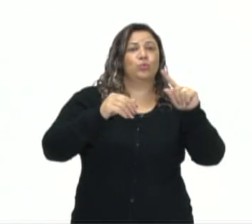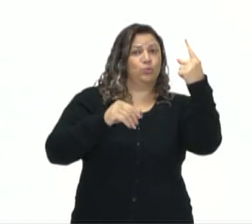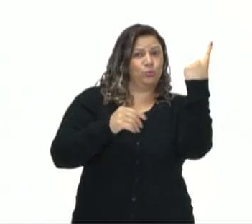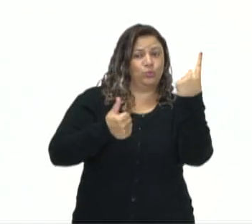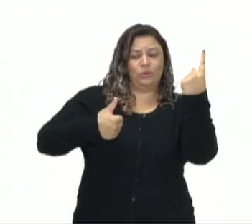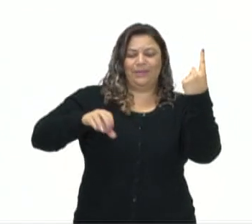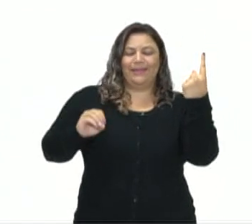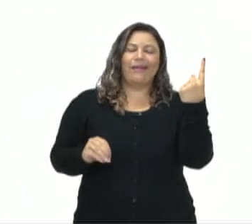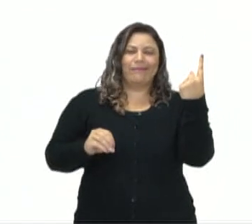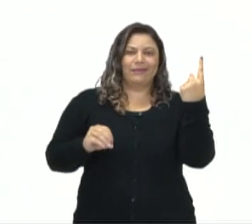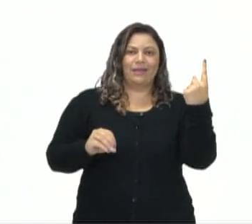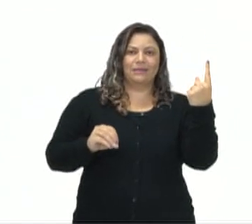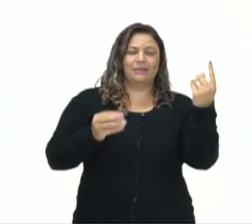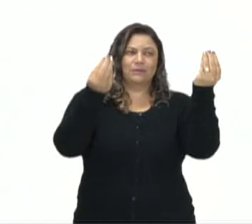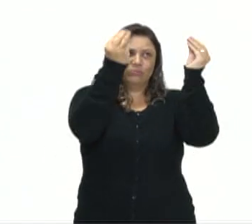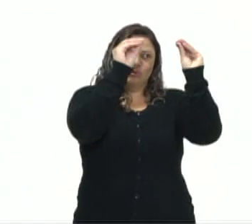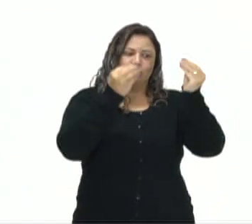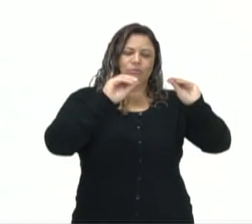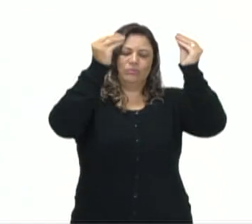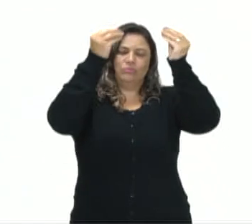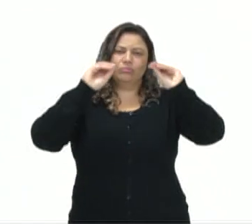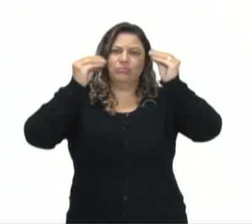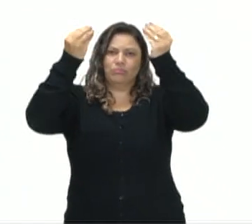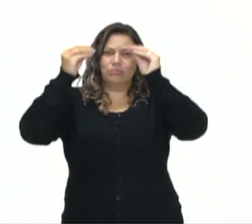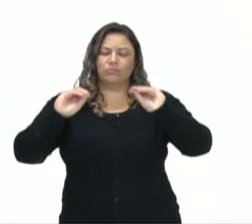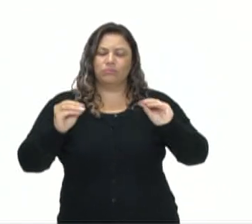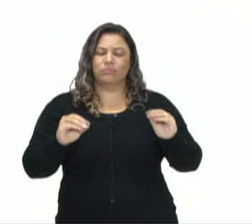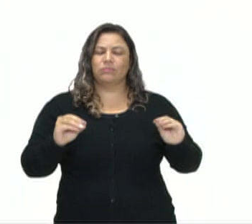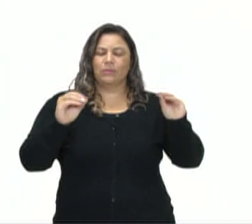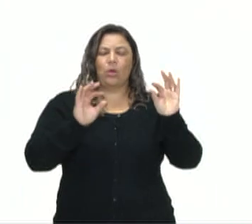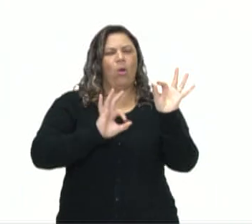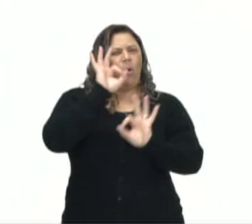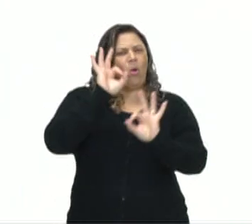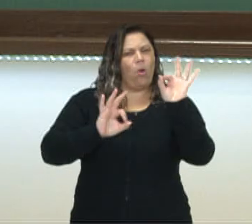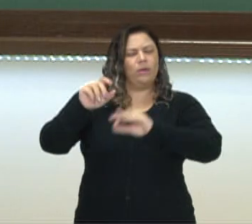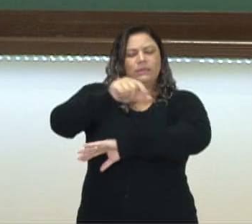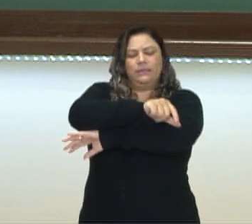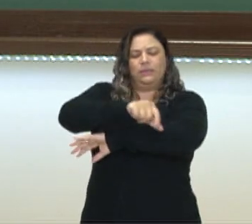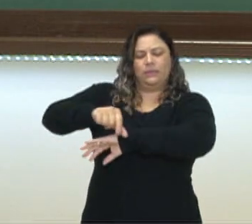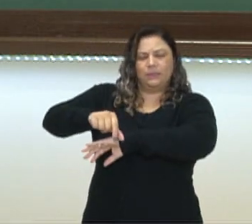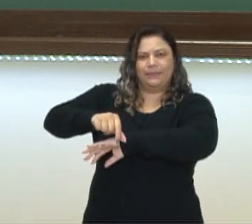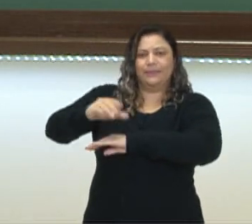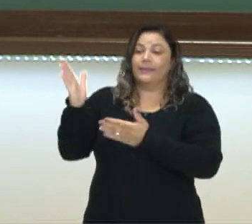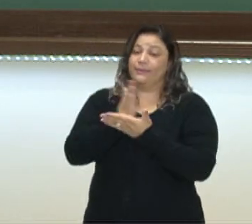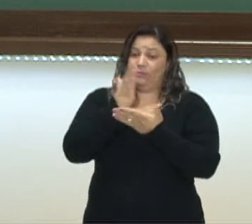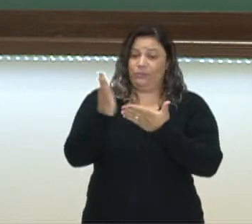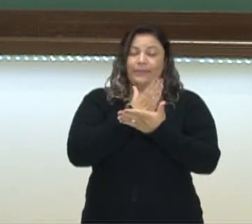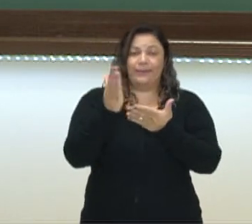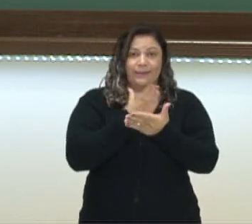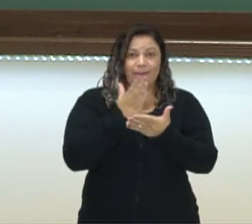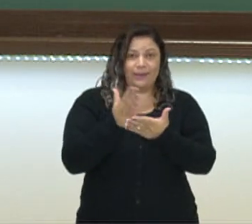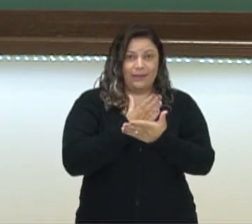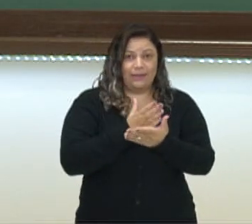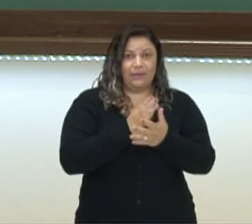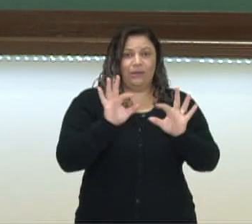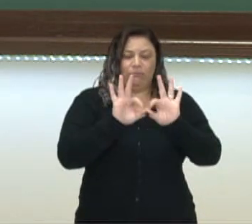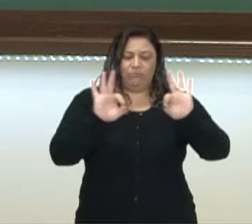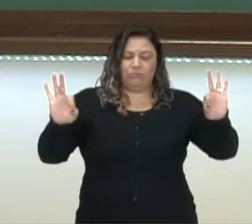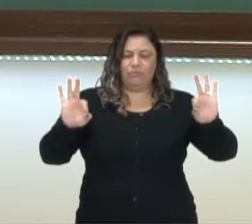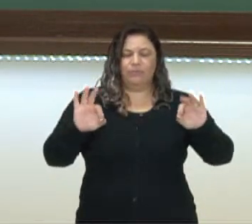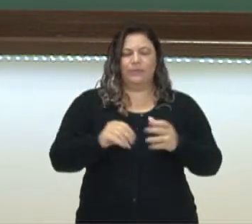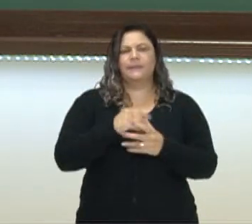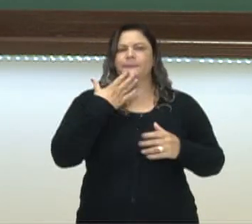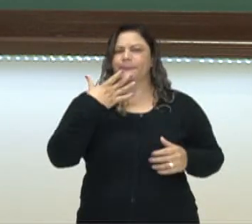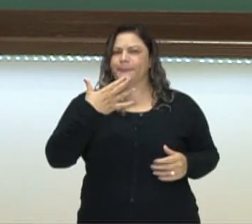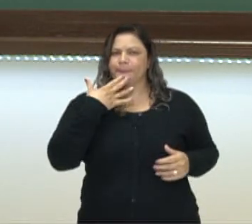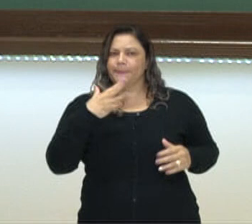10. Como é que eu vou preencher? Vocês vão organizar no caderno de vocês, usem régua para ficar bem organizado, façam bem colorido que